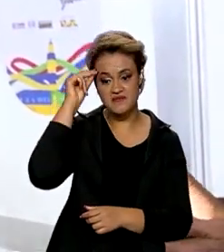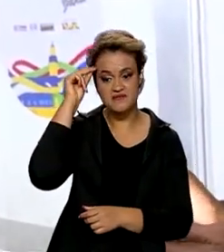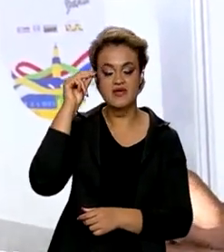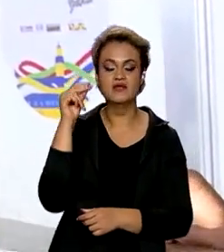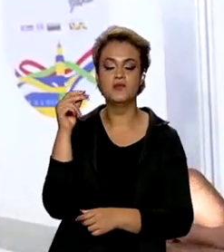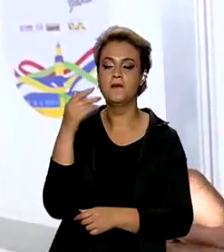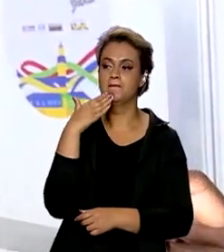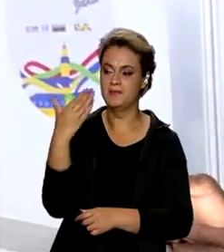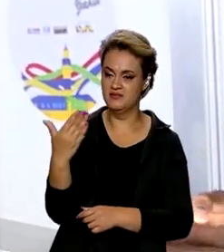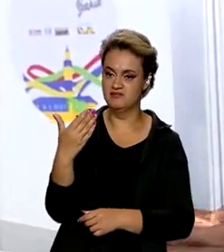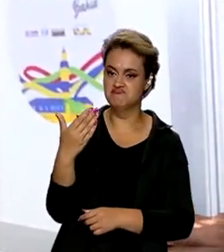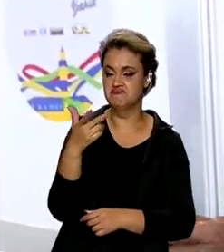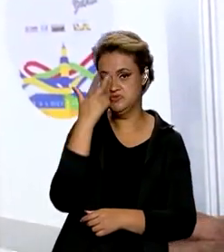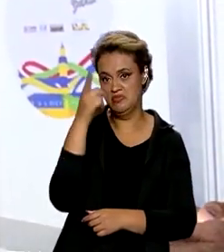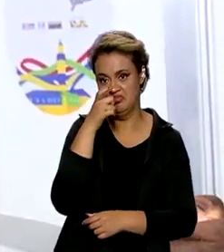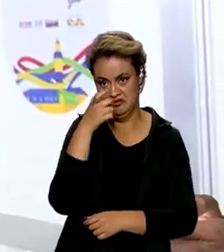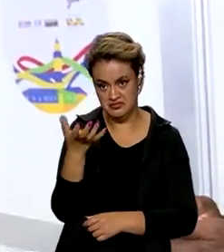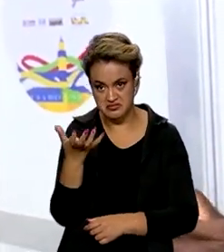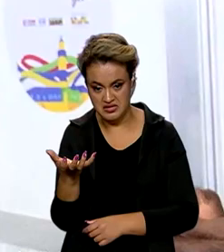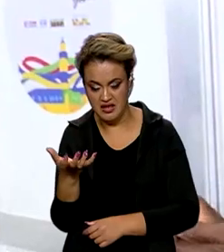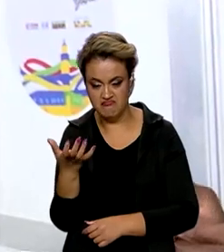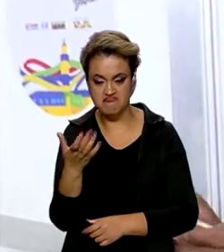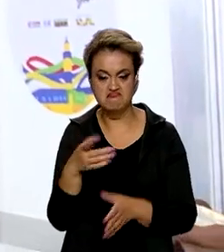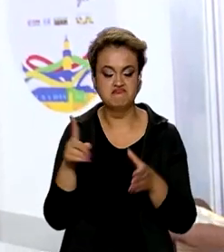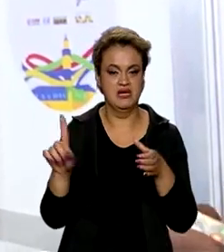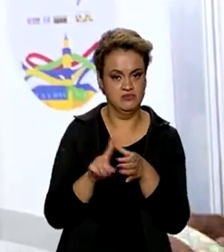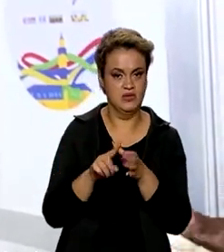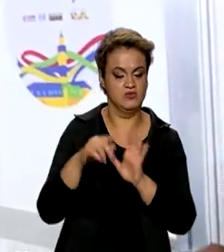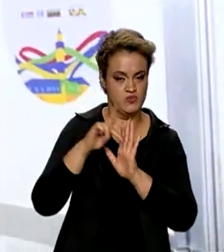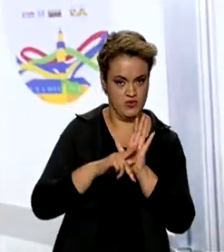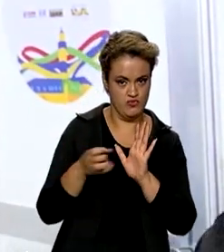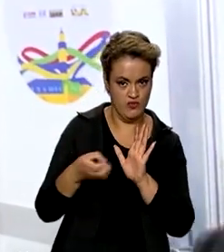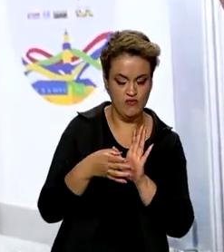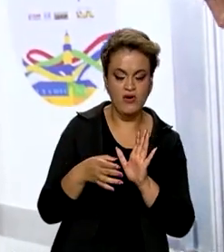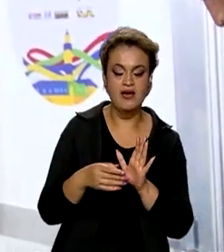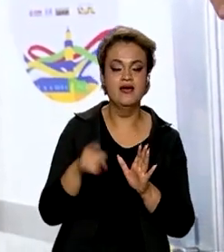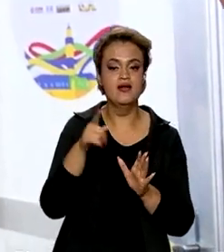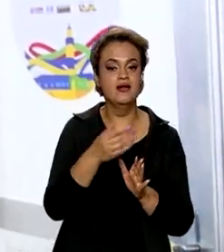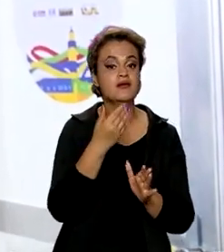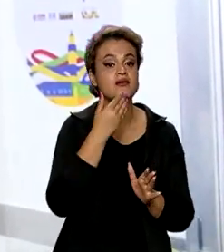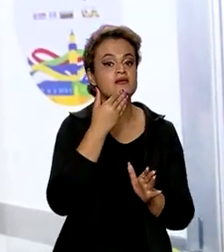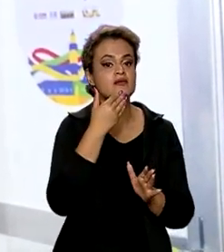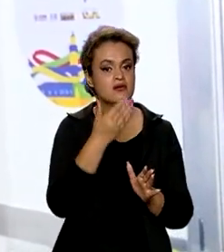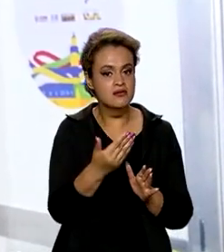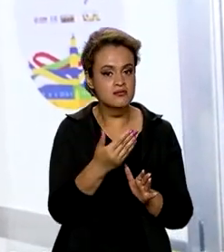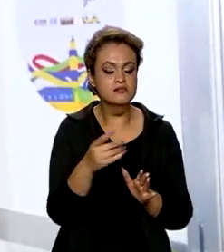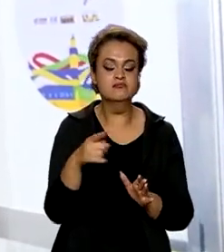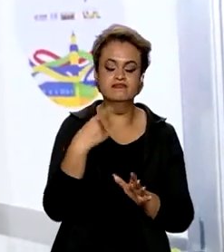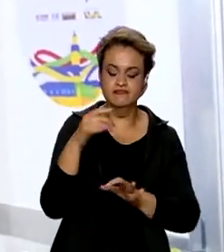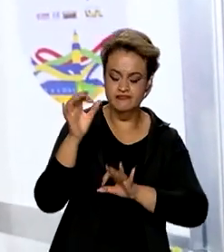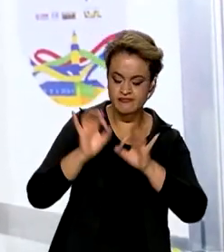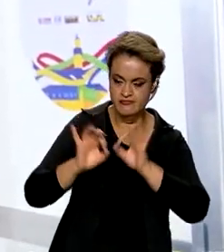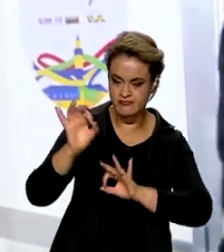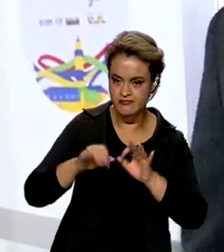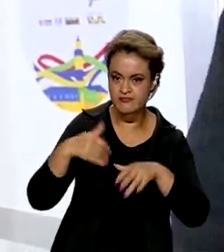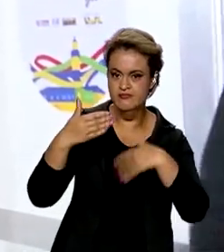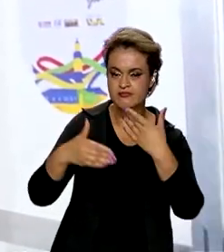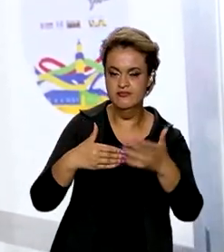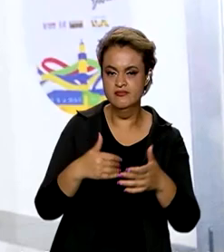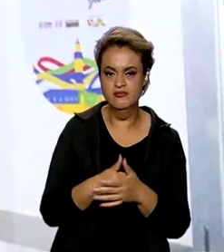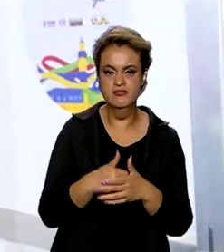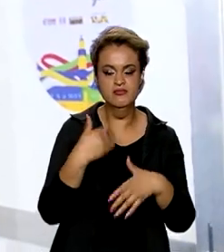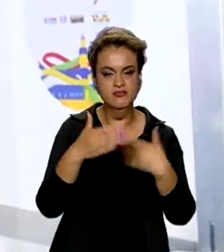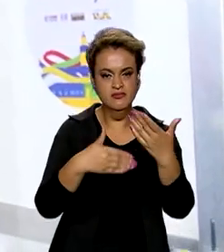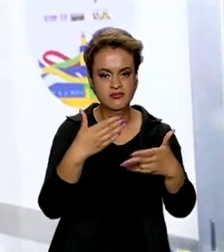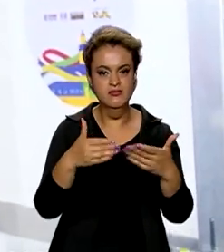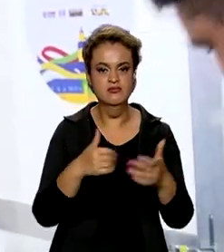solicitem, que têm interesse de implantar o programa no município, eles solicitem e a gente faz todo o procedimento, a